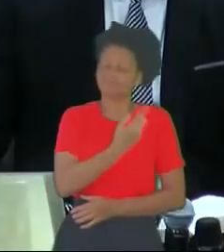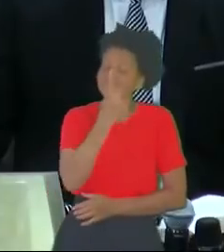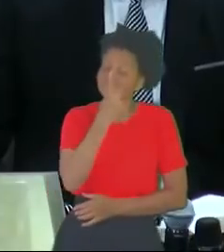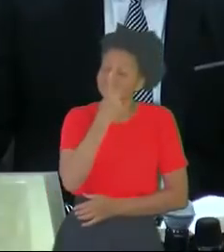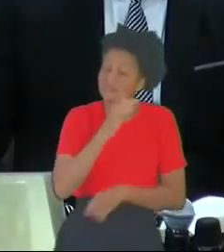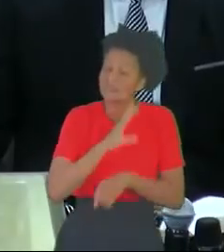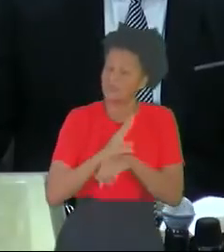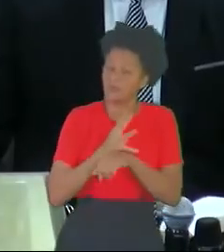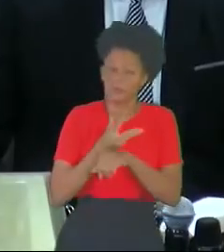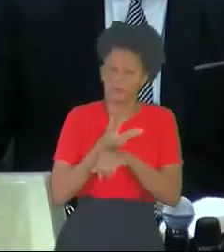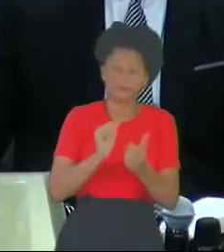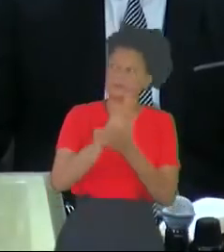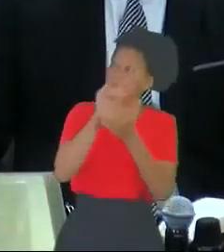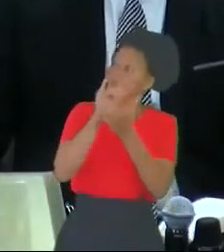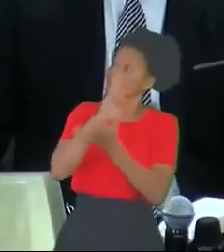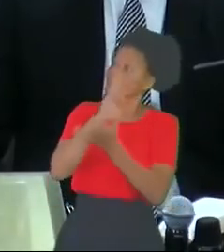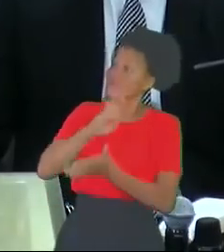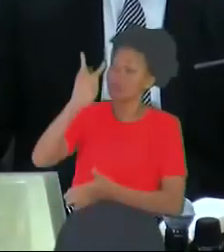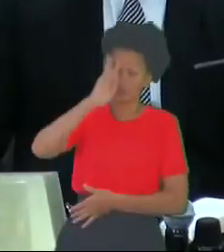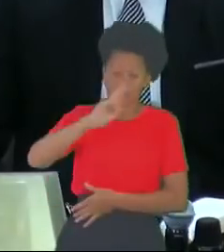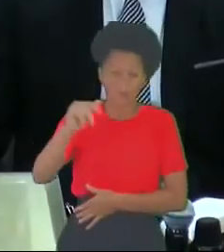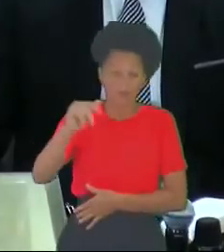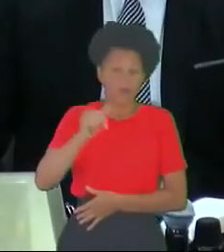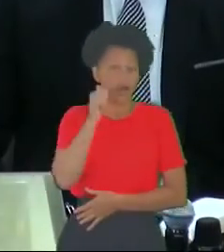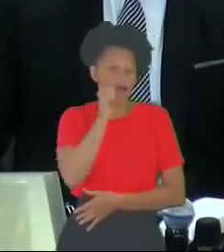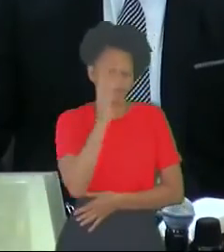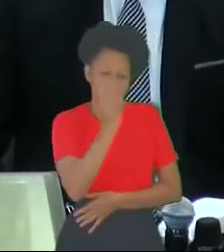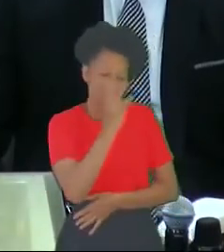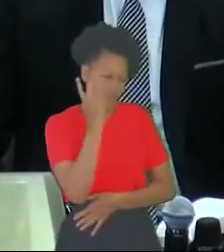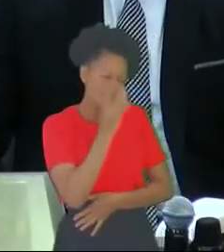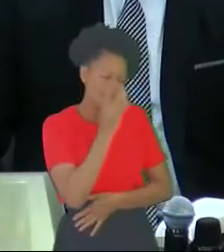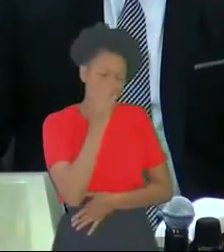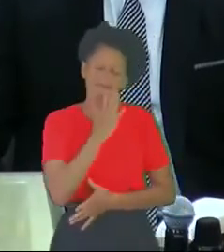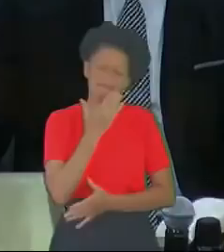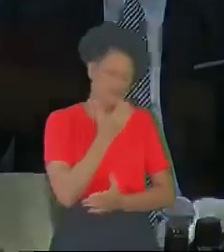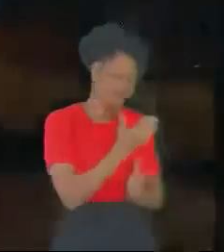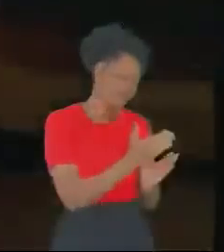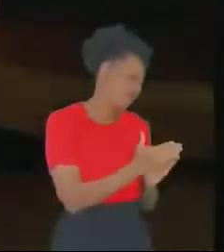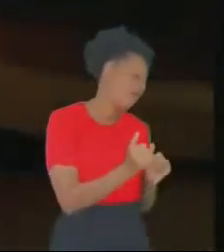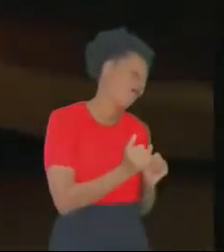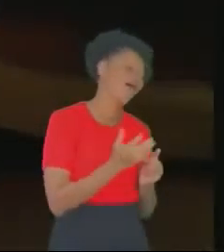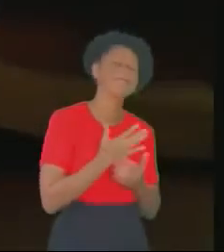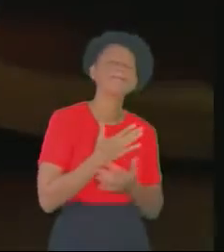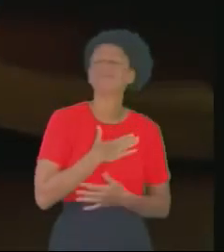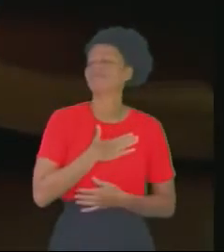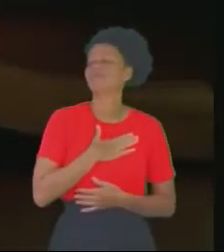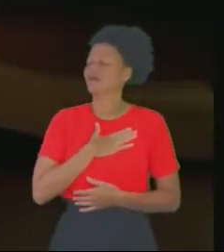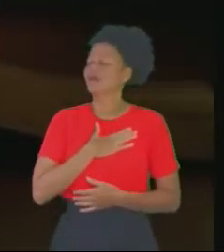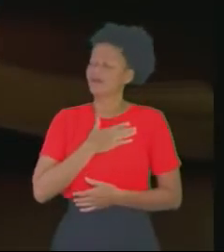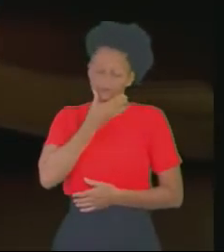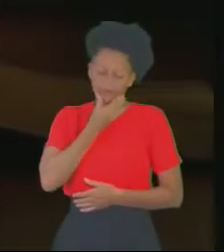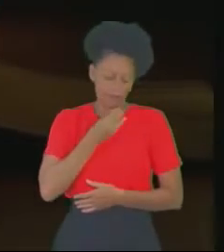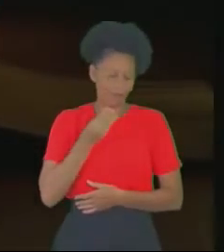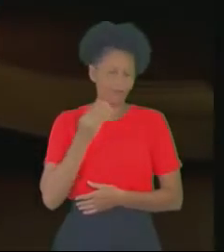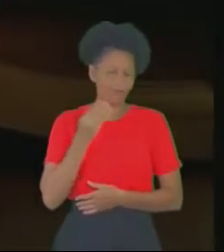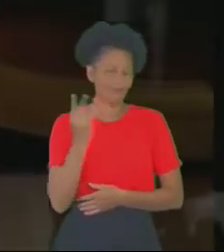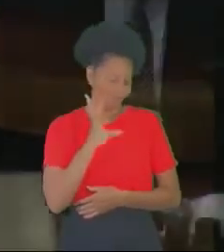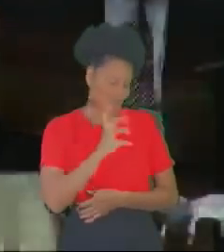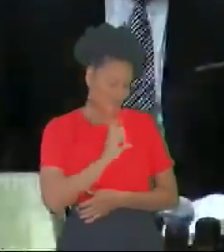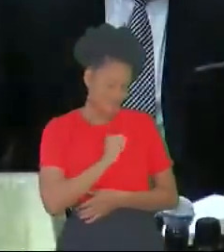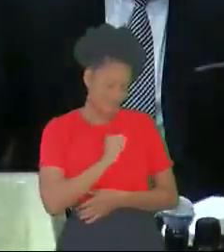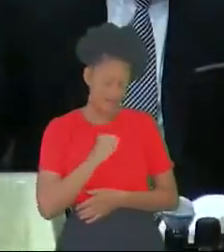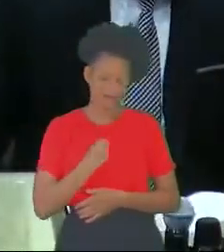para sempre. E quando a noiva pediu, ah, se viesse o meu amado ao seu jardim. Agora vamos ver o versículo